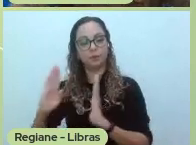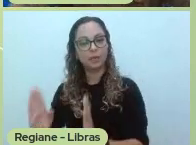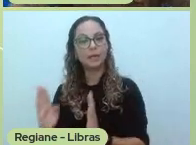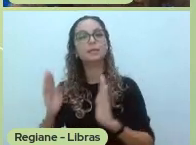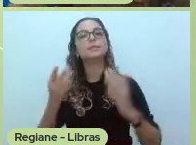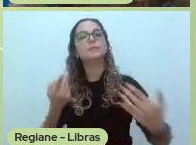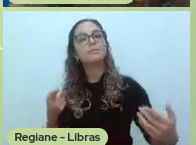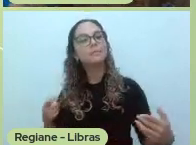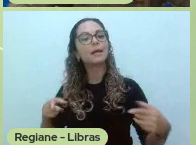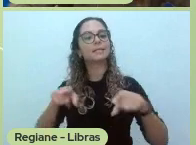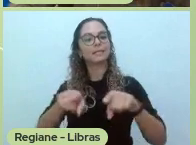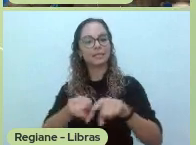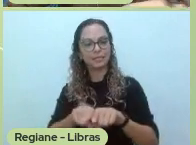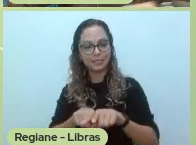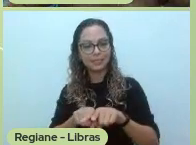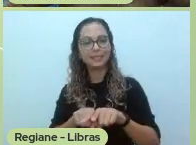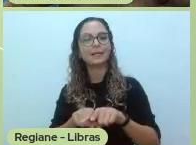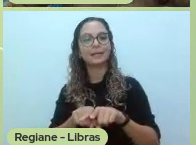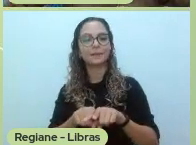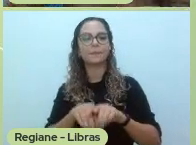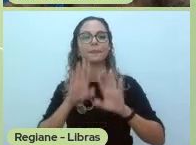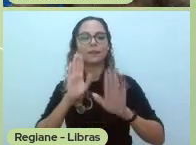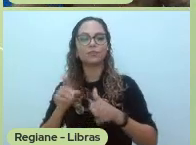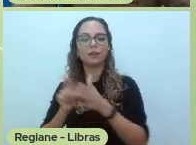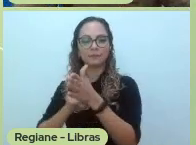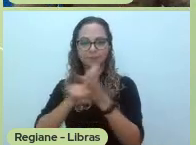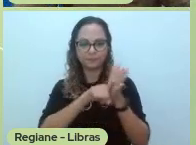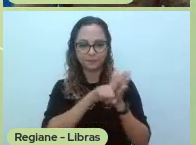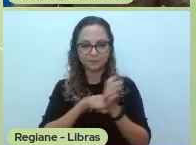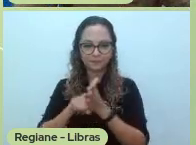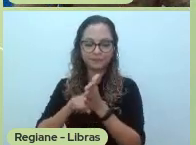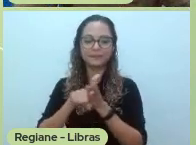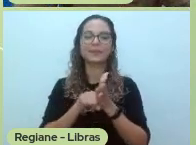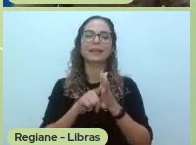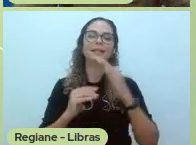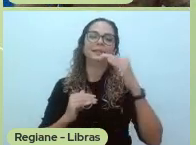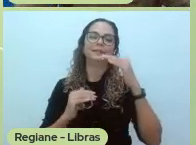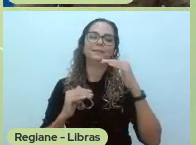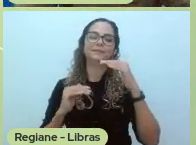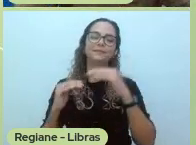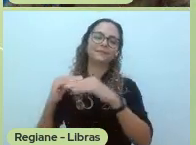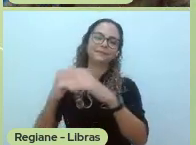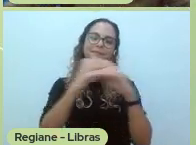parcerias, a gente acabou de fazer o nosso censo de diversidade, equidade, inclusão,